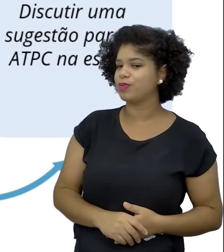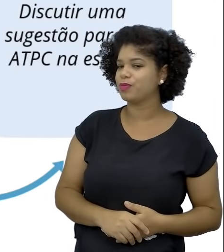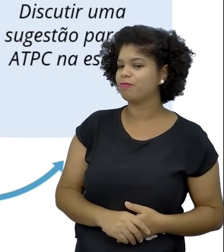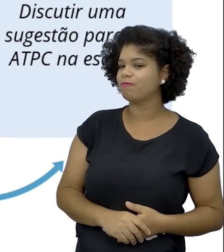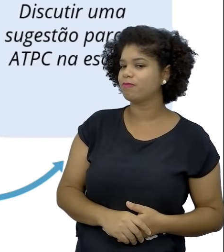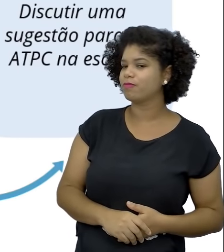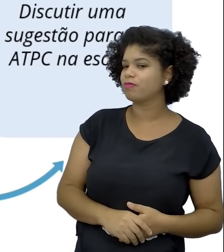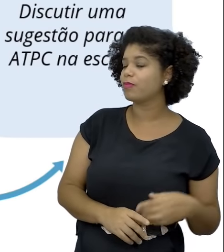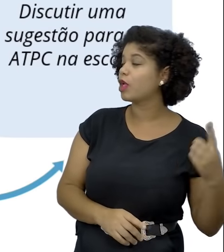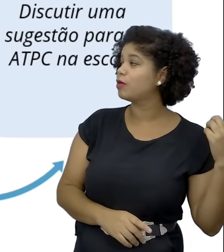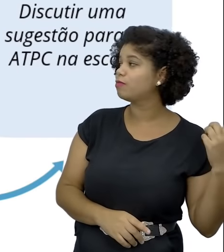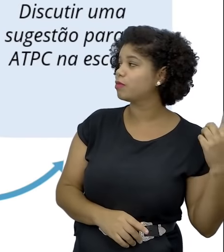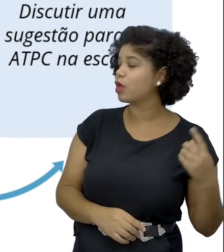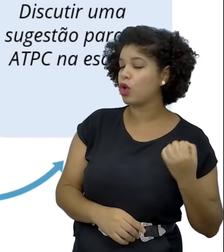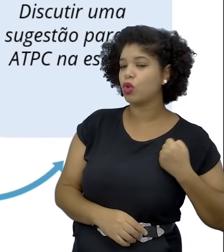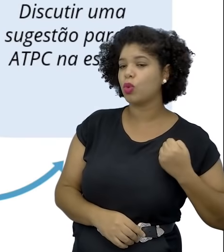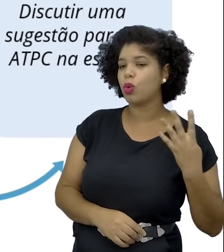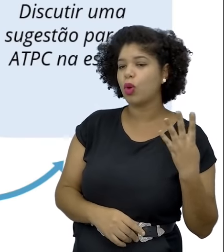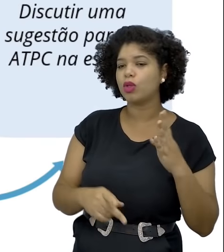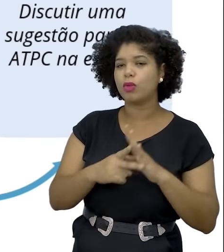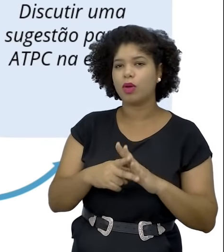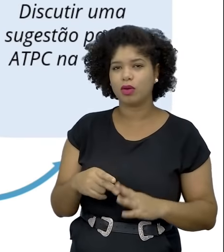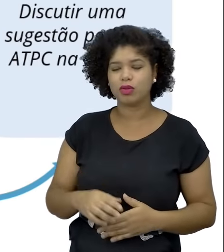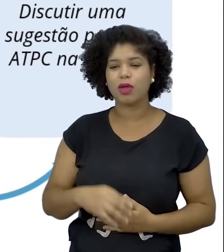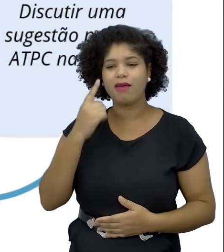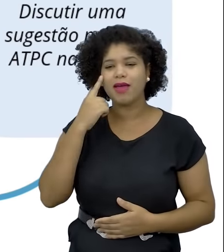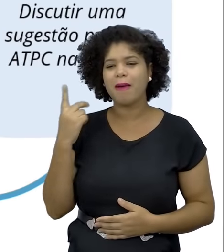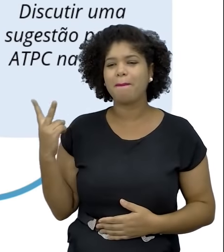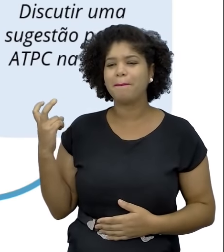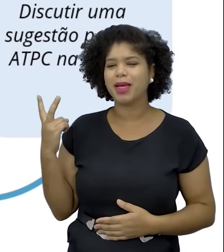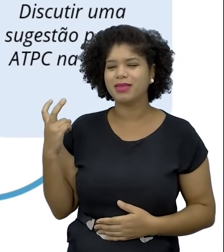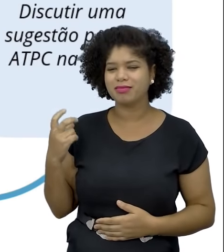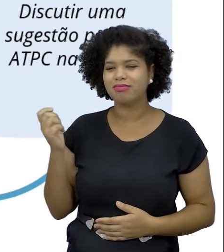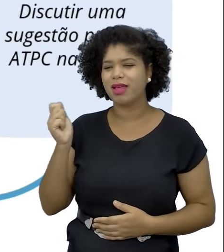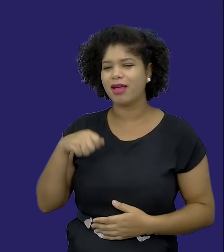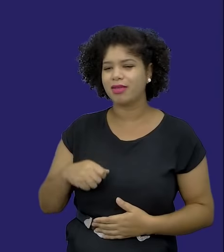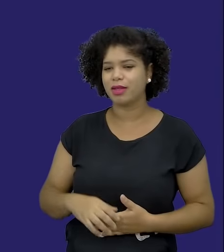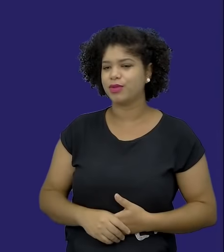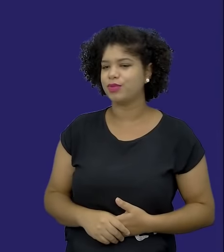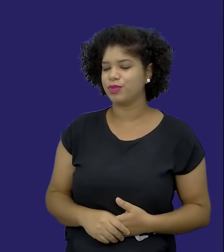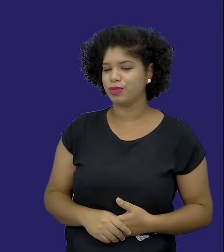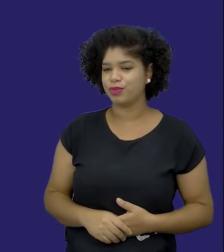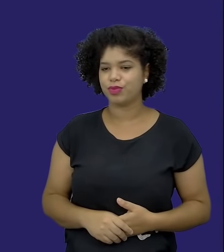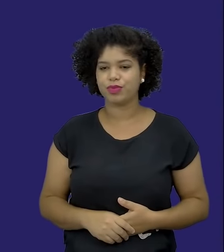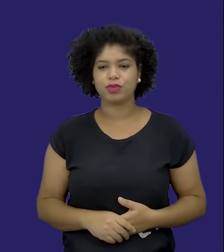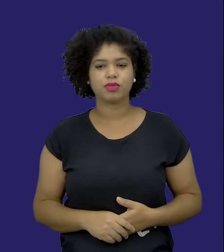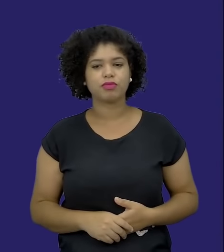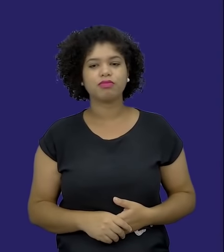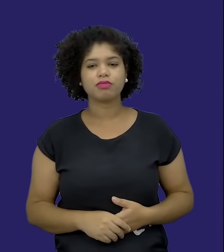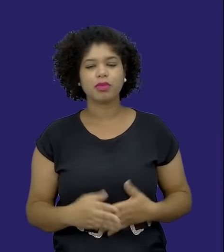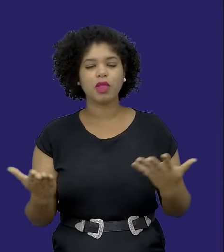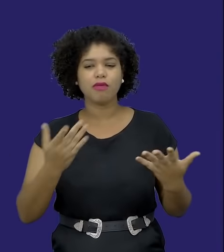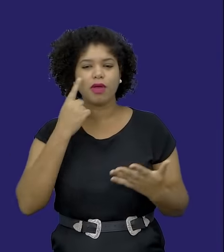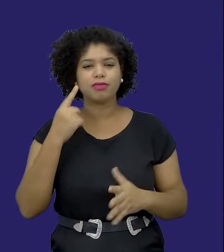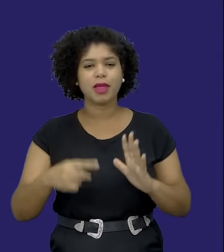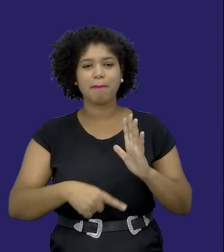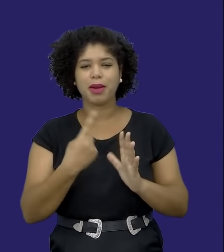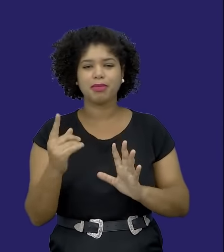as sugestões para a TPC no momento de desdobramento entre os pares. Vamos ao nosso